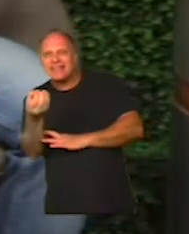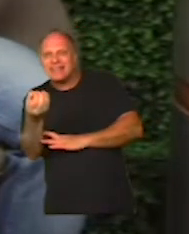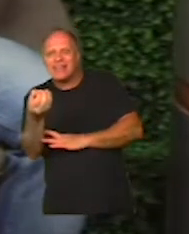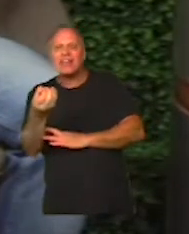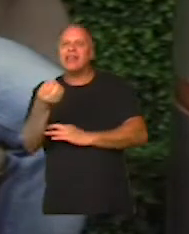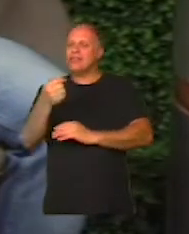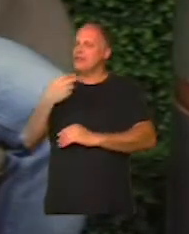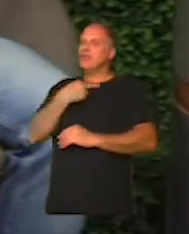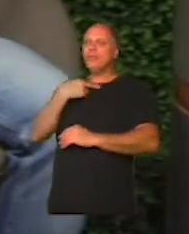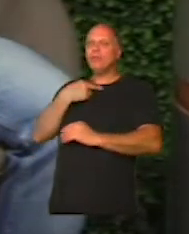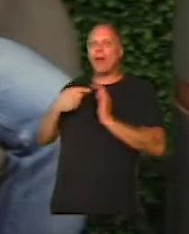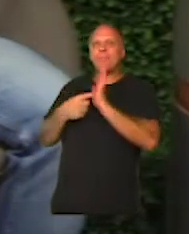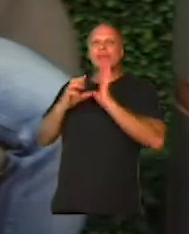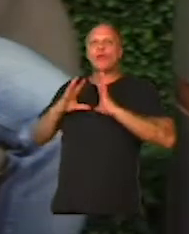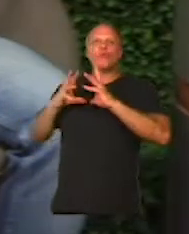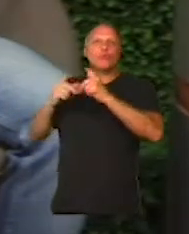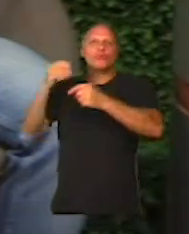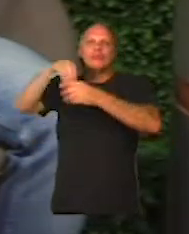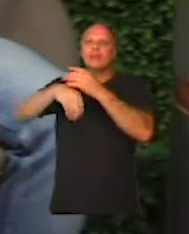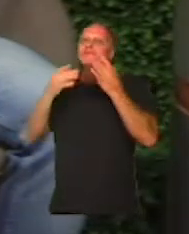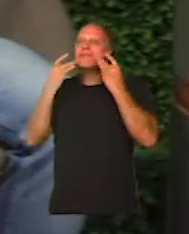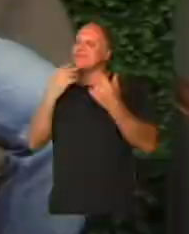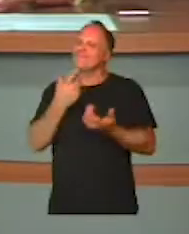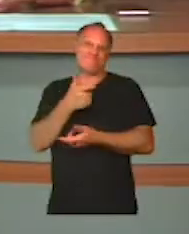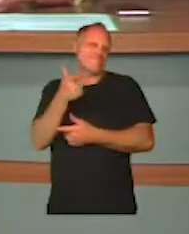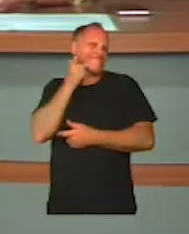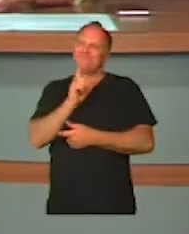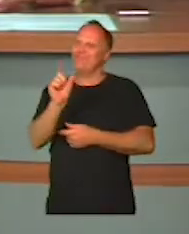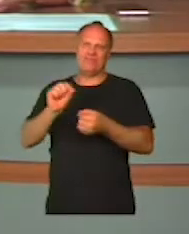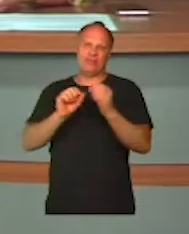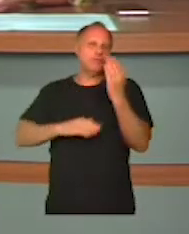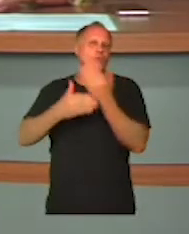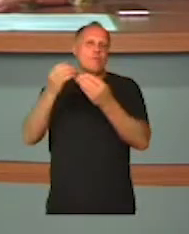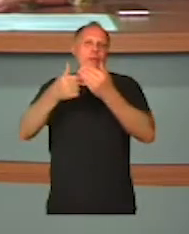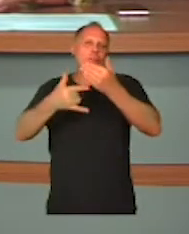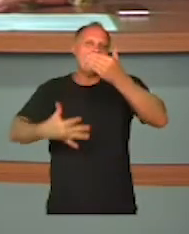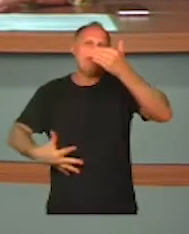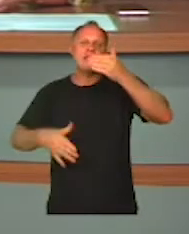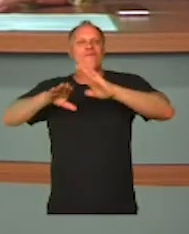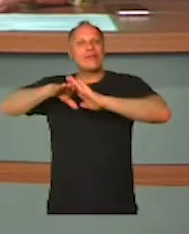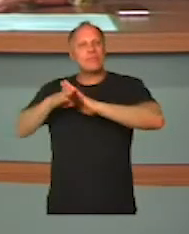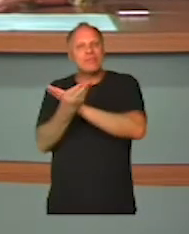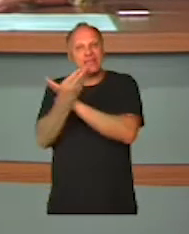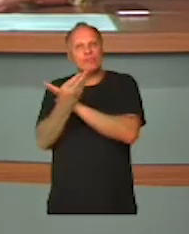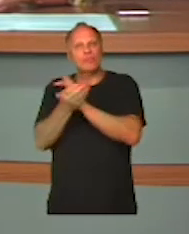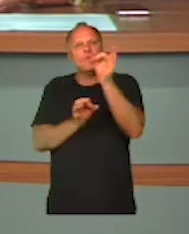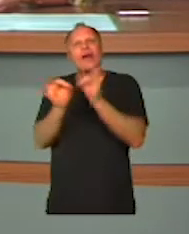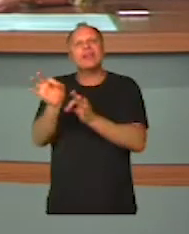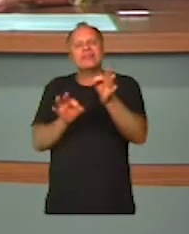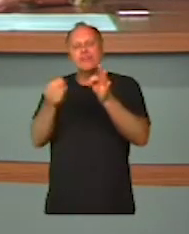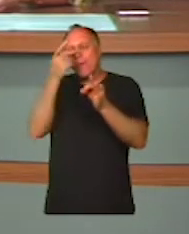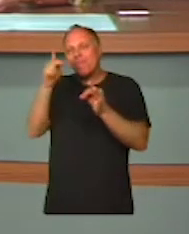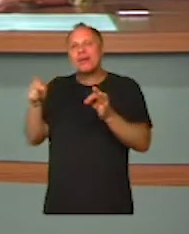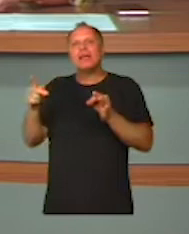podia trazer tudo aquilo para dentro do Brasil, né? Para a situação que nós estamos vivendo. Então eu adaptei ele para a situação